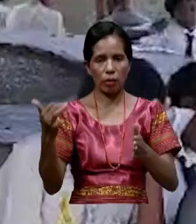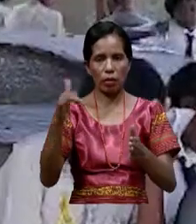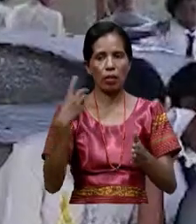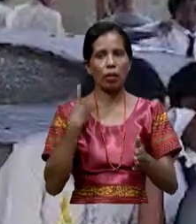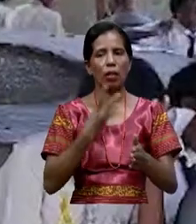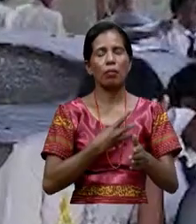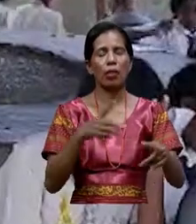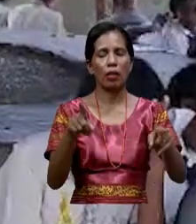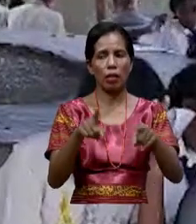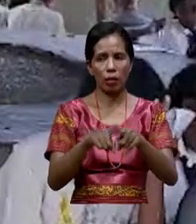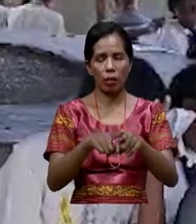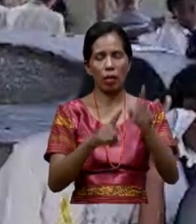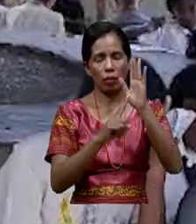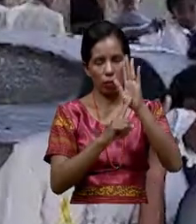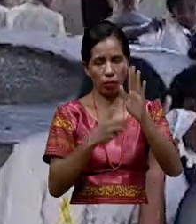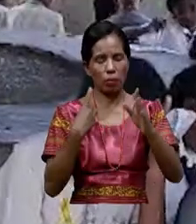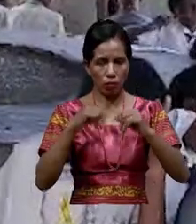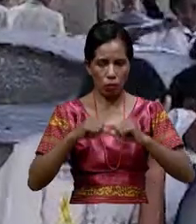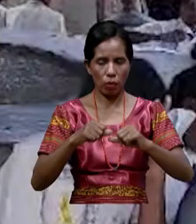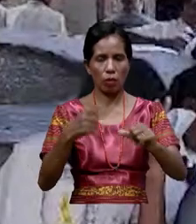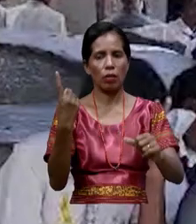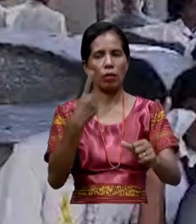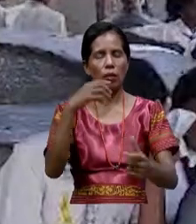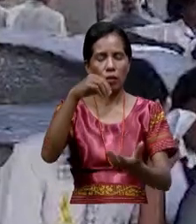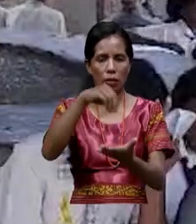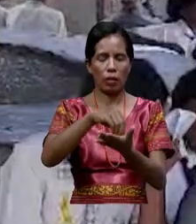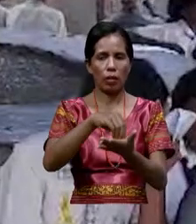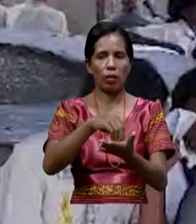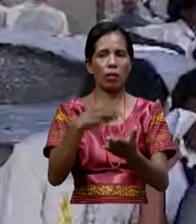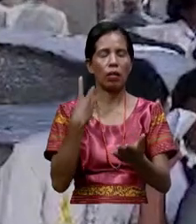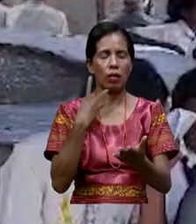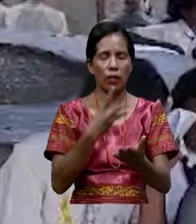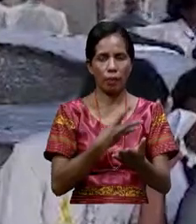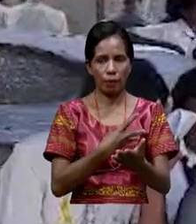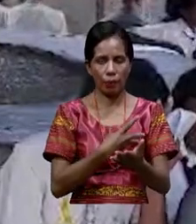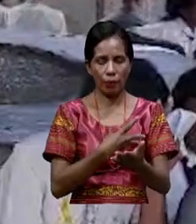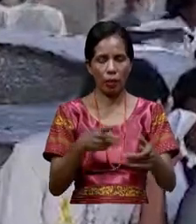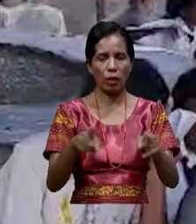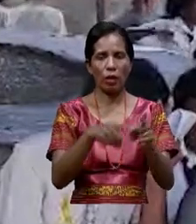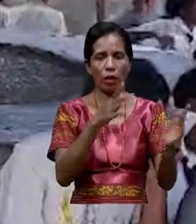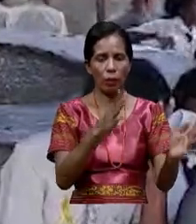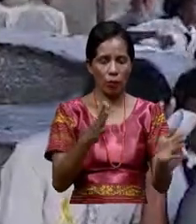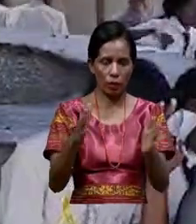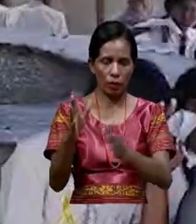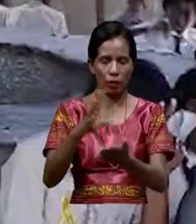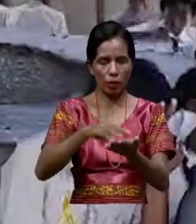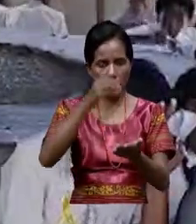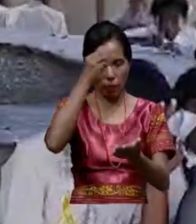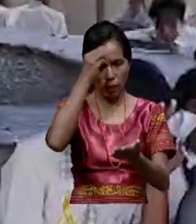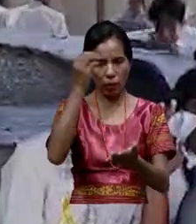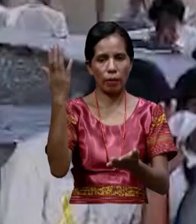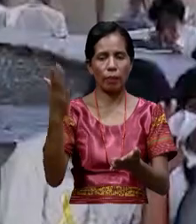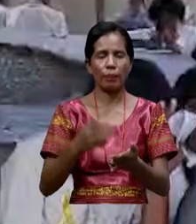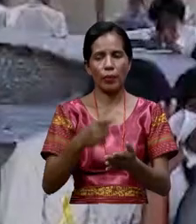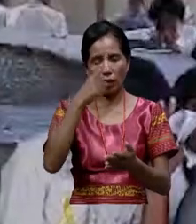minha geração, irá tudo a mim continuar. E tal, a minha consideração, durante o processo de ensino aprendizagem em Alaran,